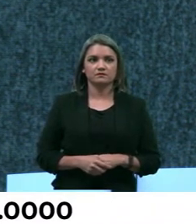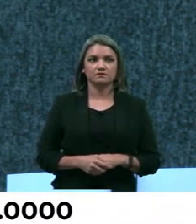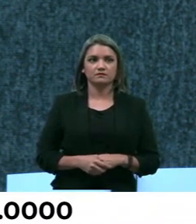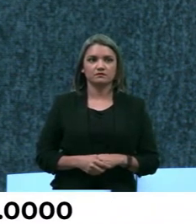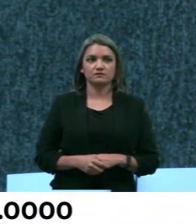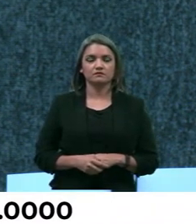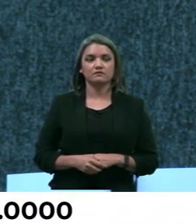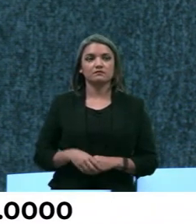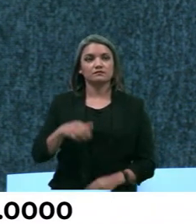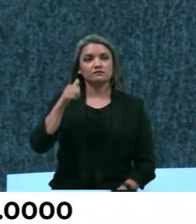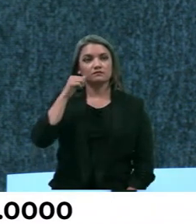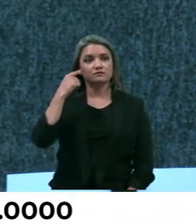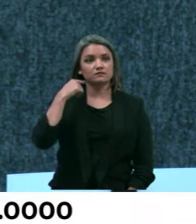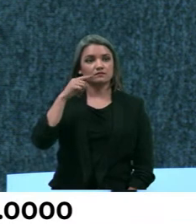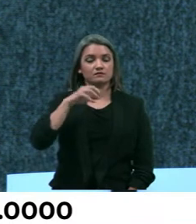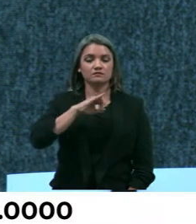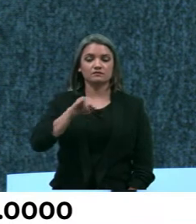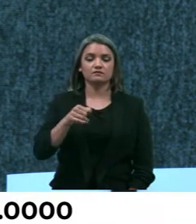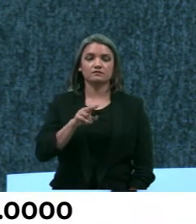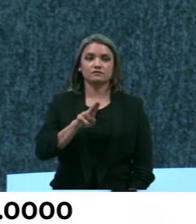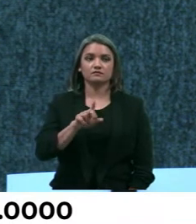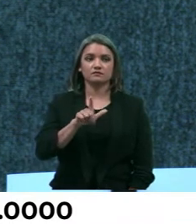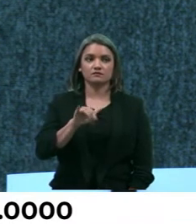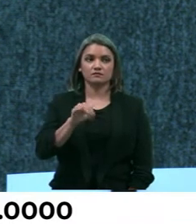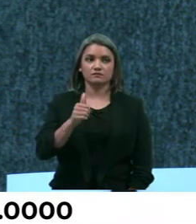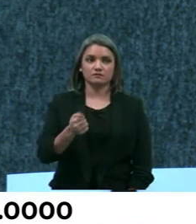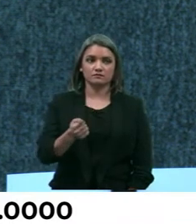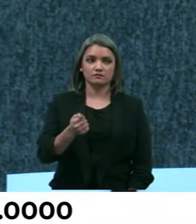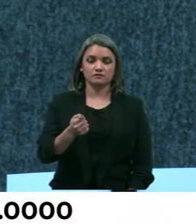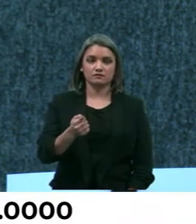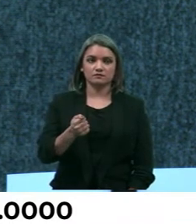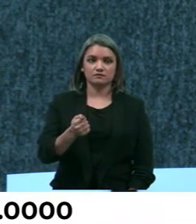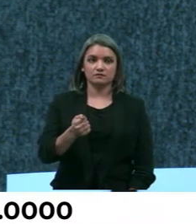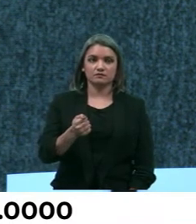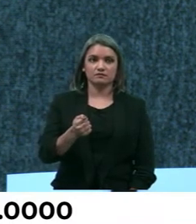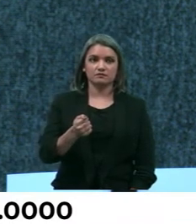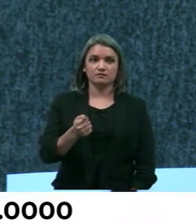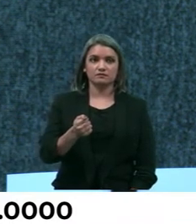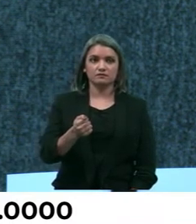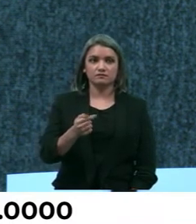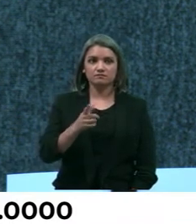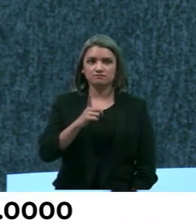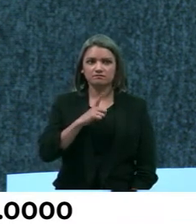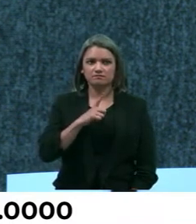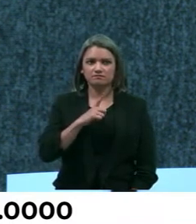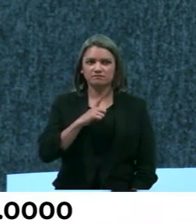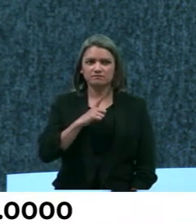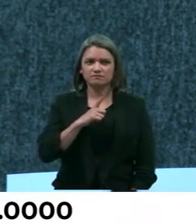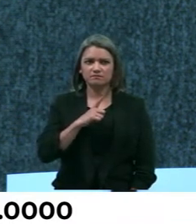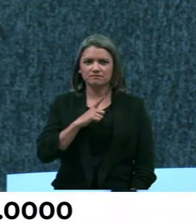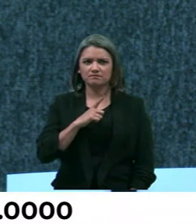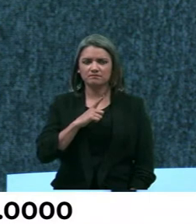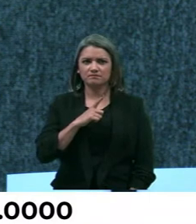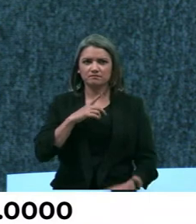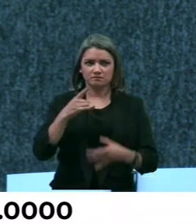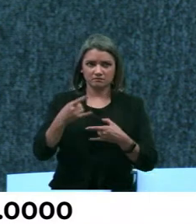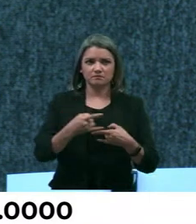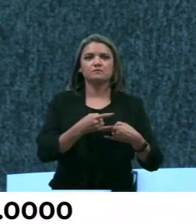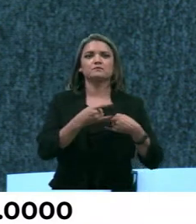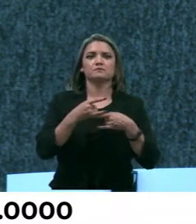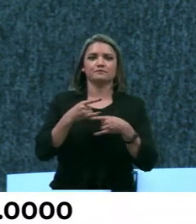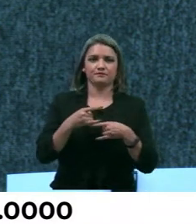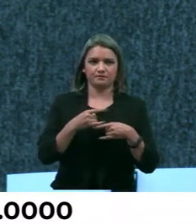A advogada Júlia Dalge Montalverne Barreto está no certo,